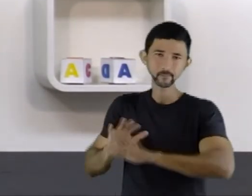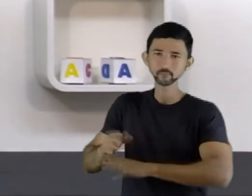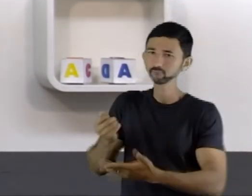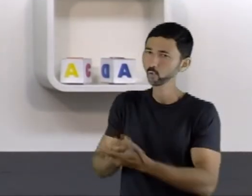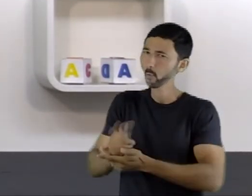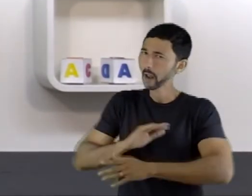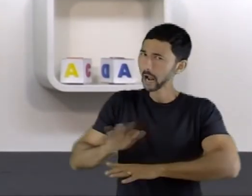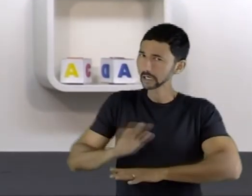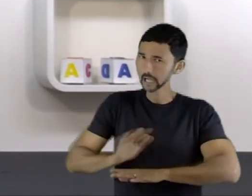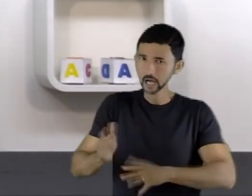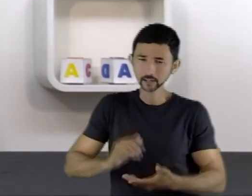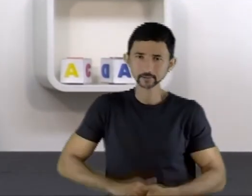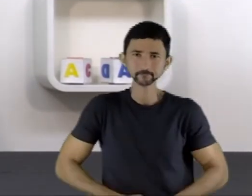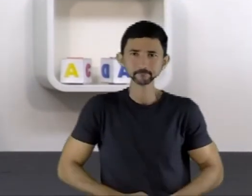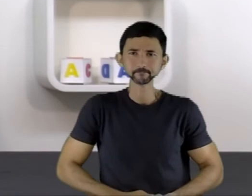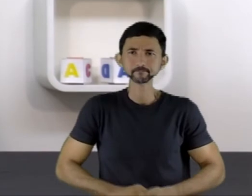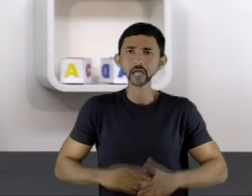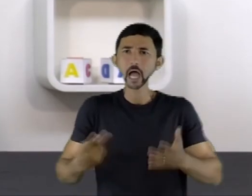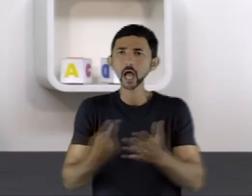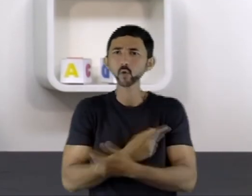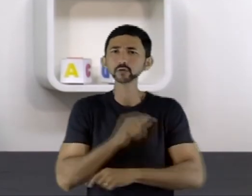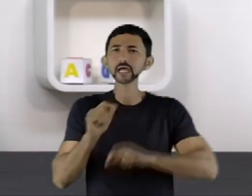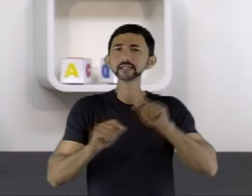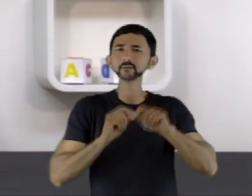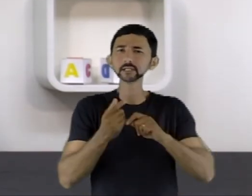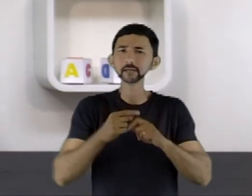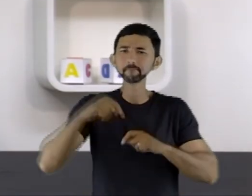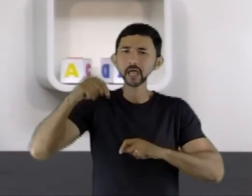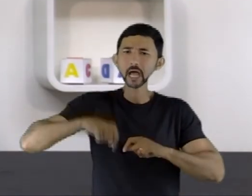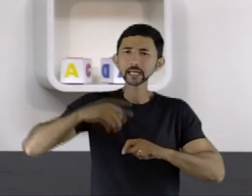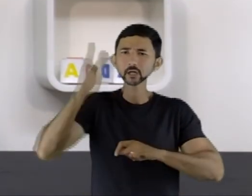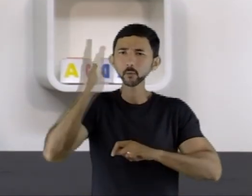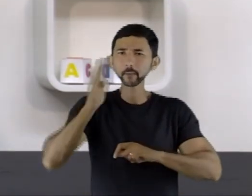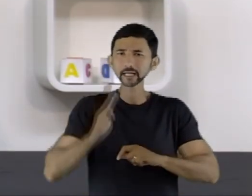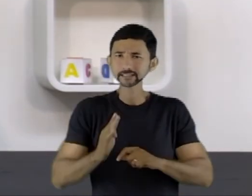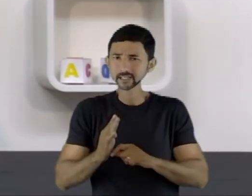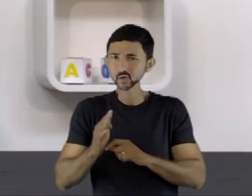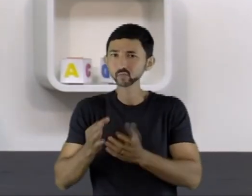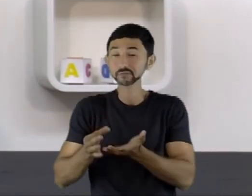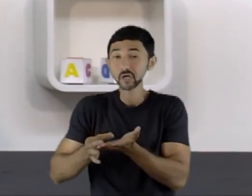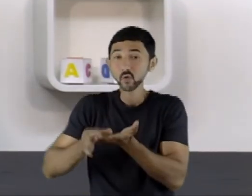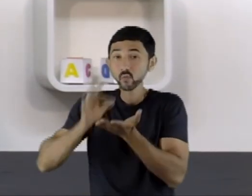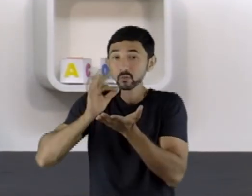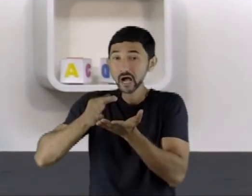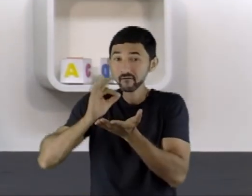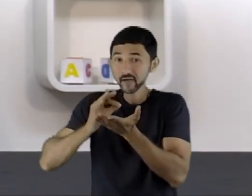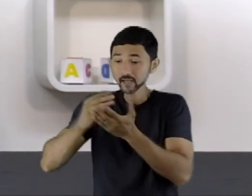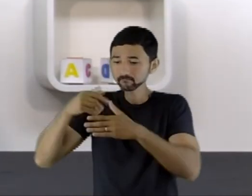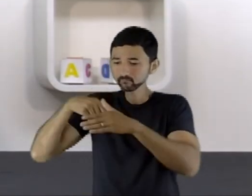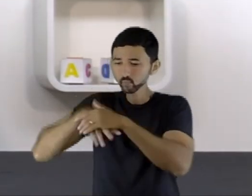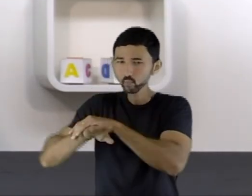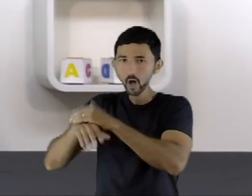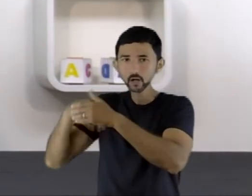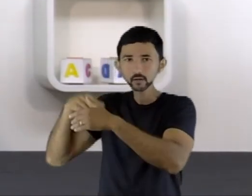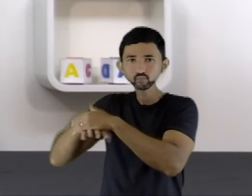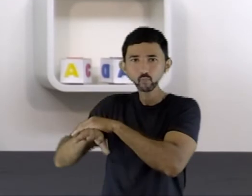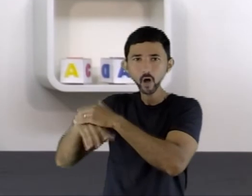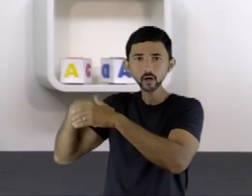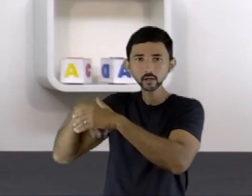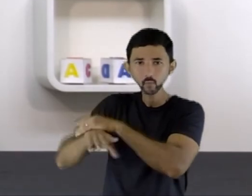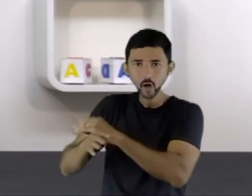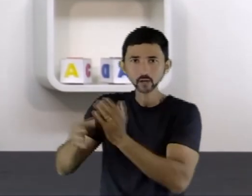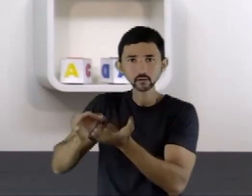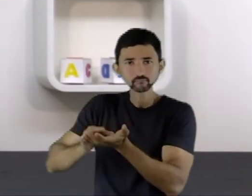comprado naquele momento, né? E o que acontece? O café brasileiro começa a ficar estocado também. Começa